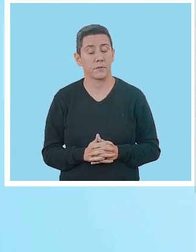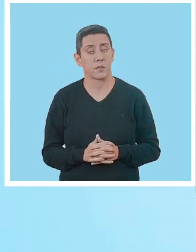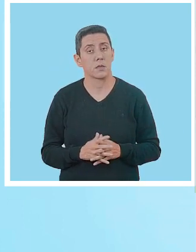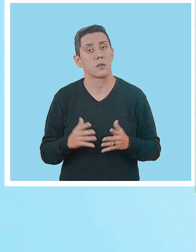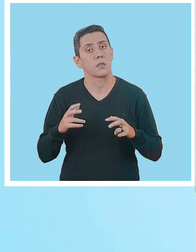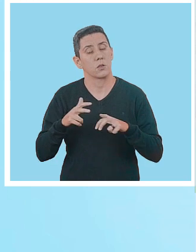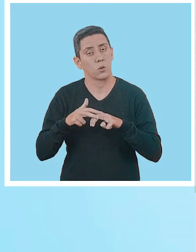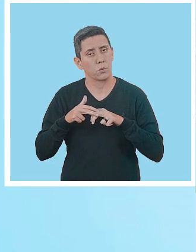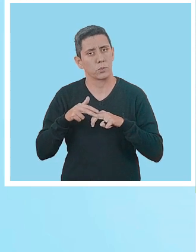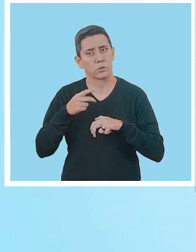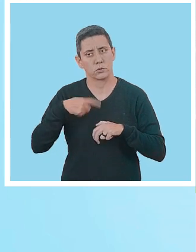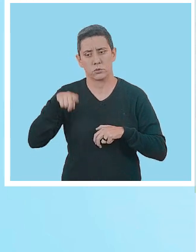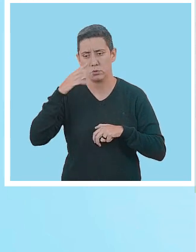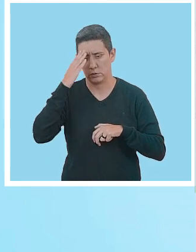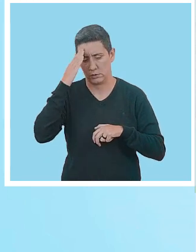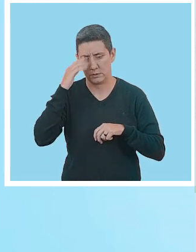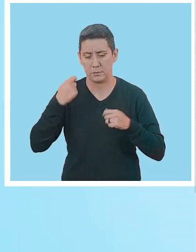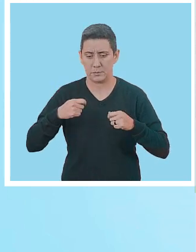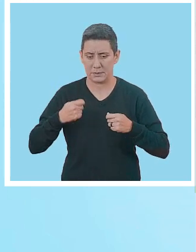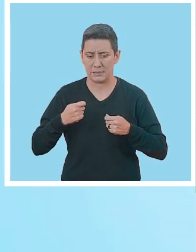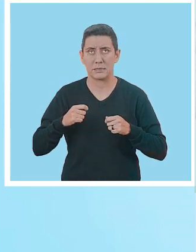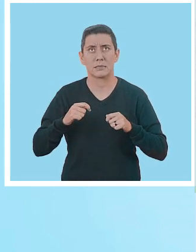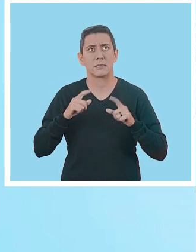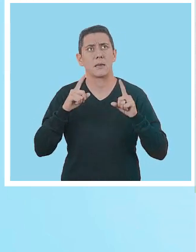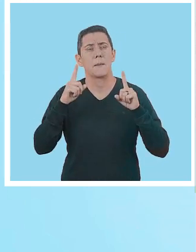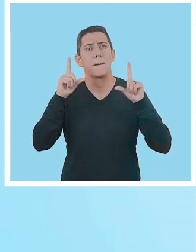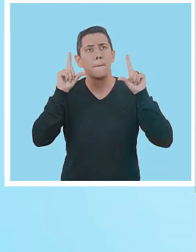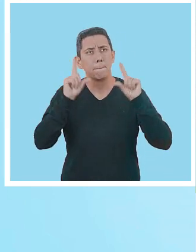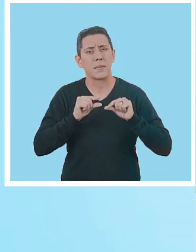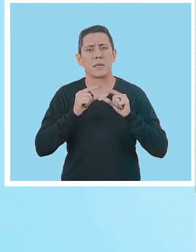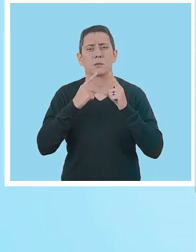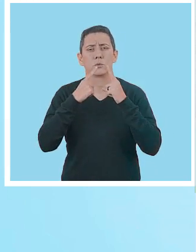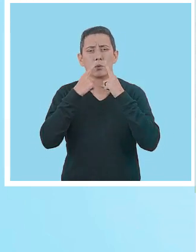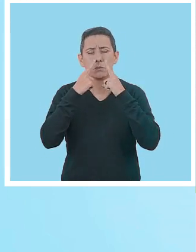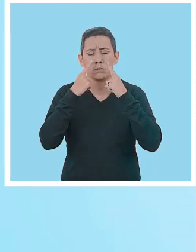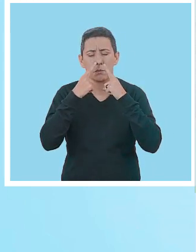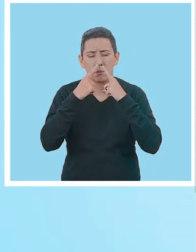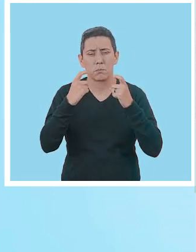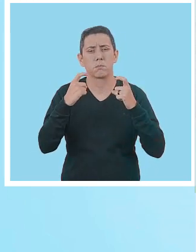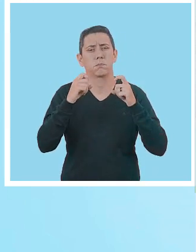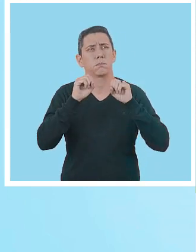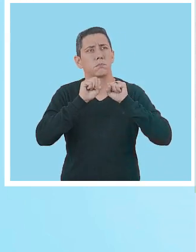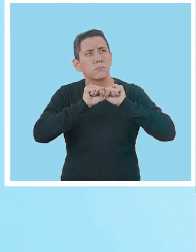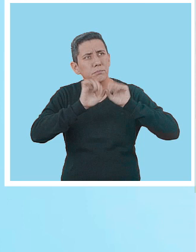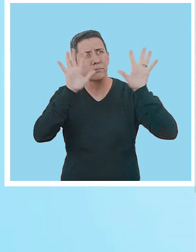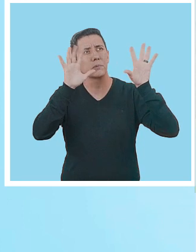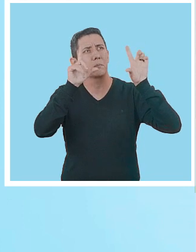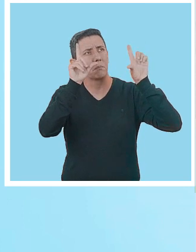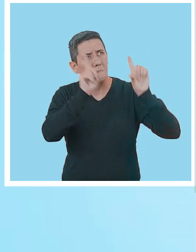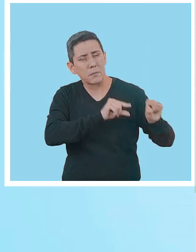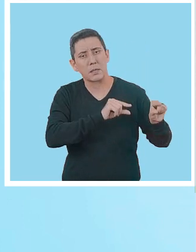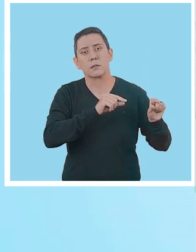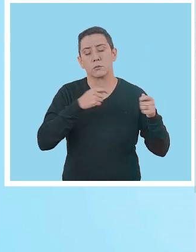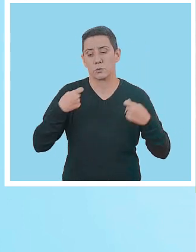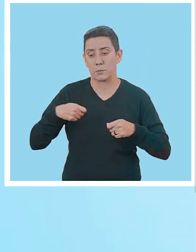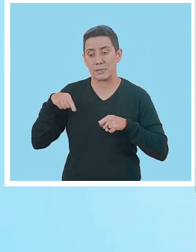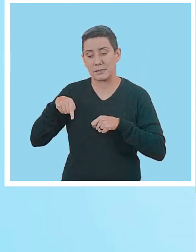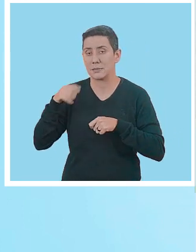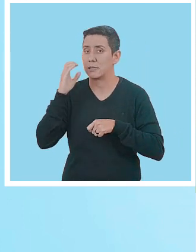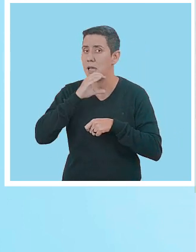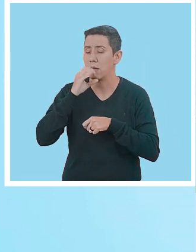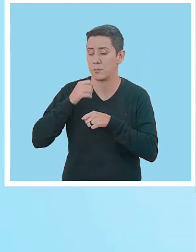esforços para redução de CO2 aceleração dessa desse desenvolvimento das Baterias vai fazer com que